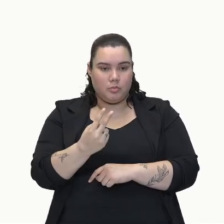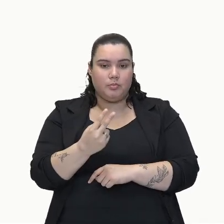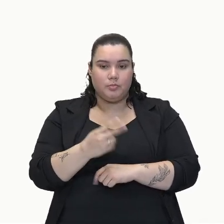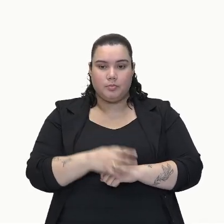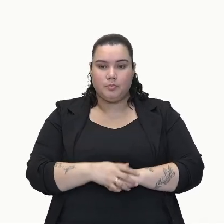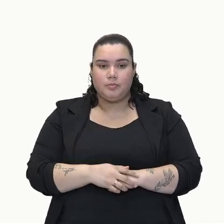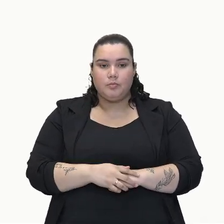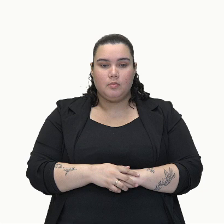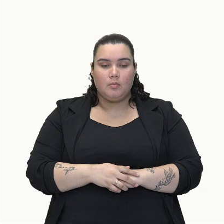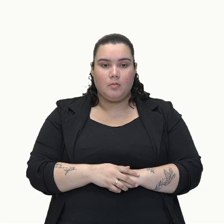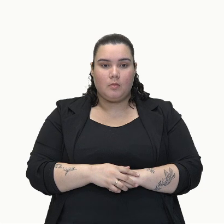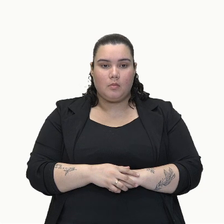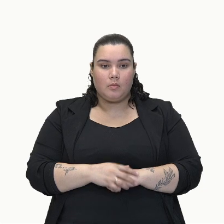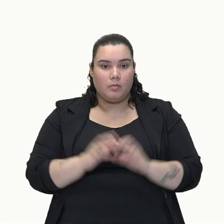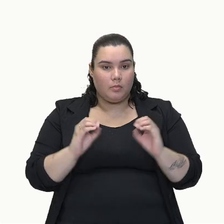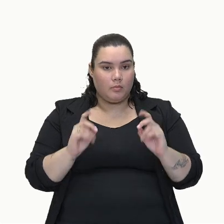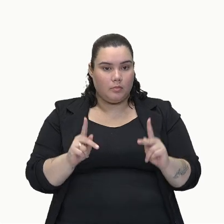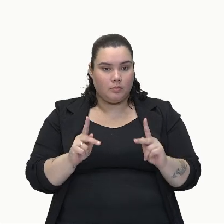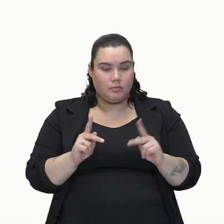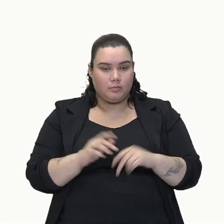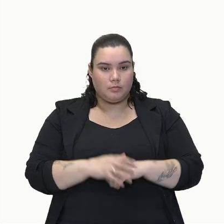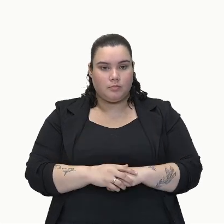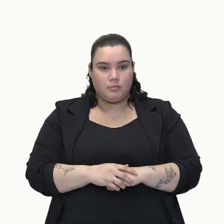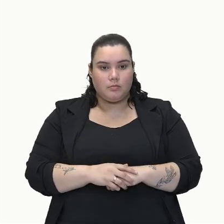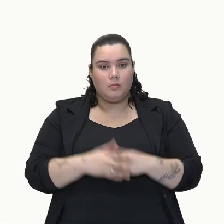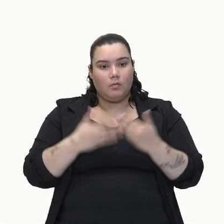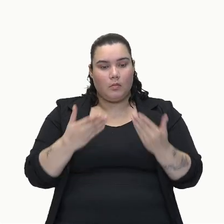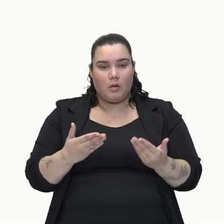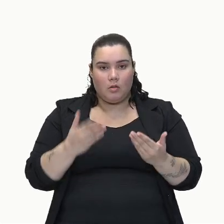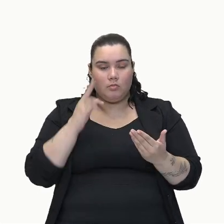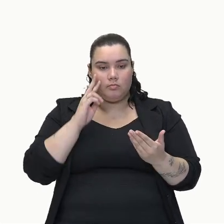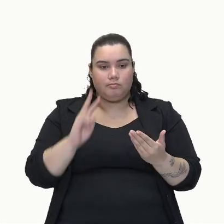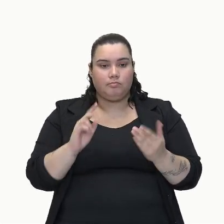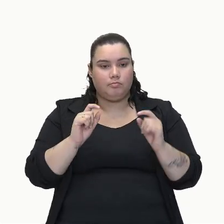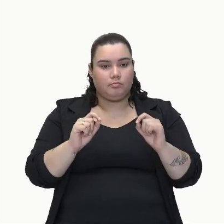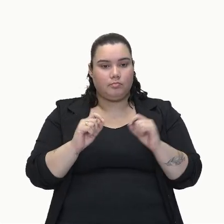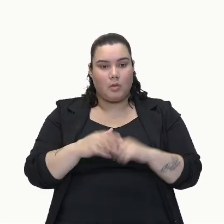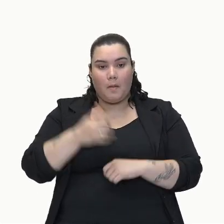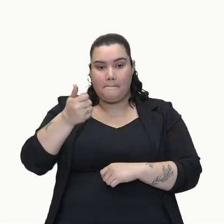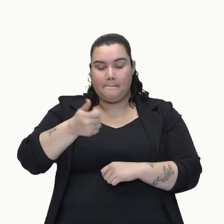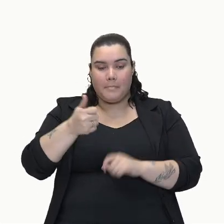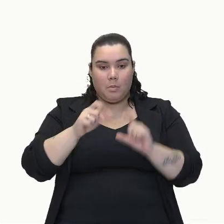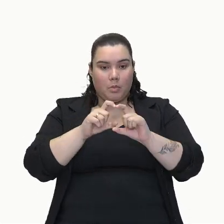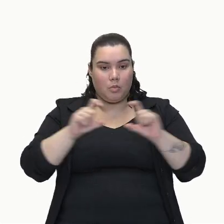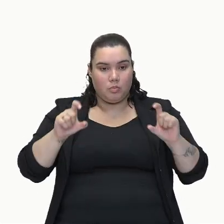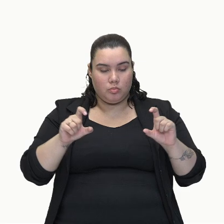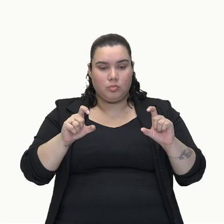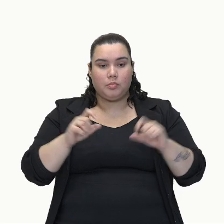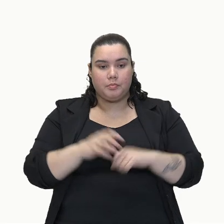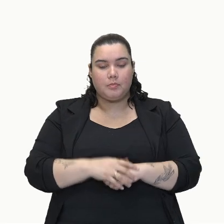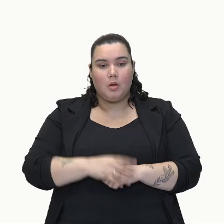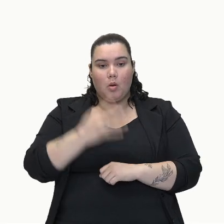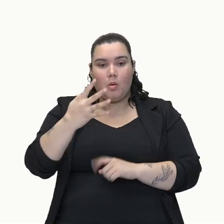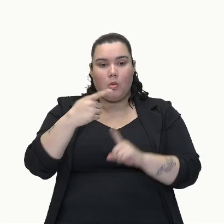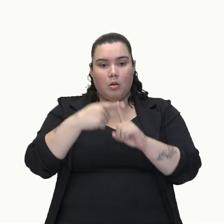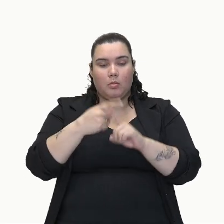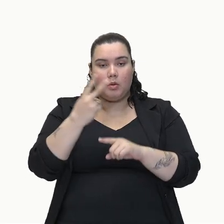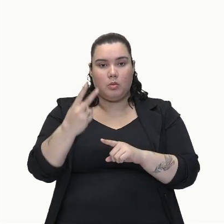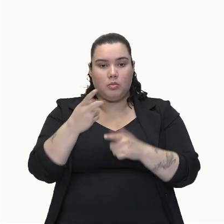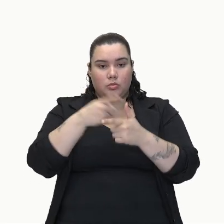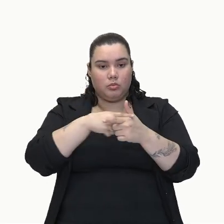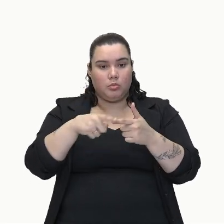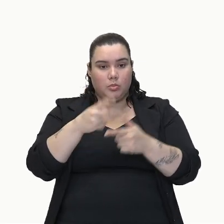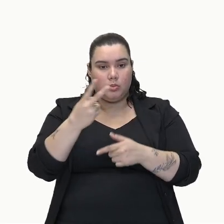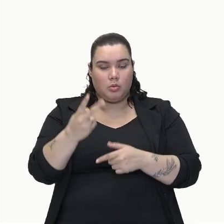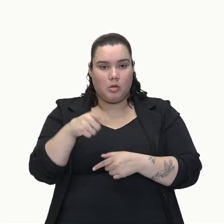também. Ok? Então, temos aqui o primeiro valor de x, 4 mais 2 sobre 2,